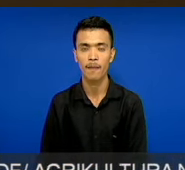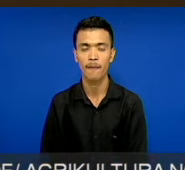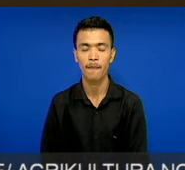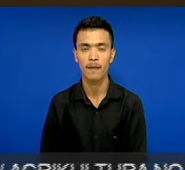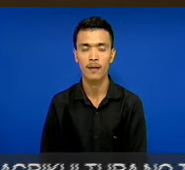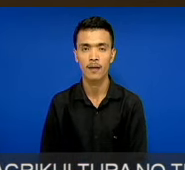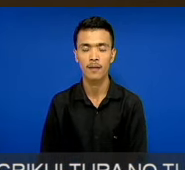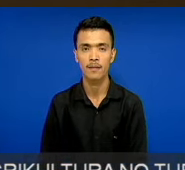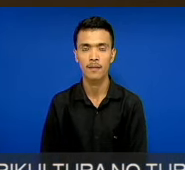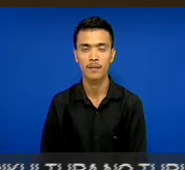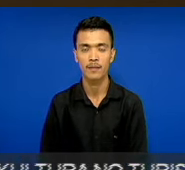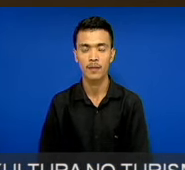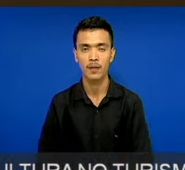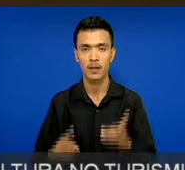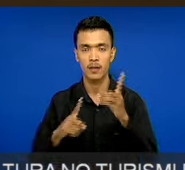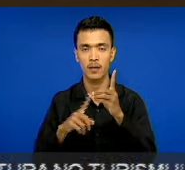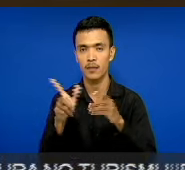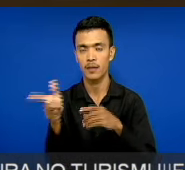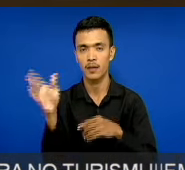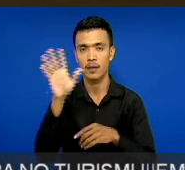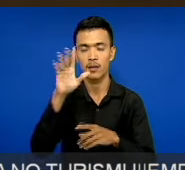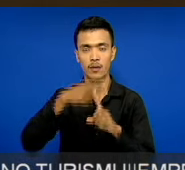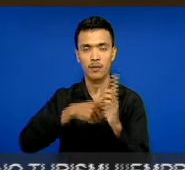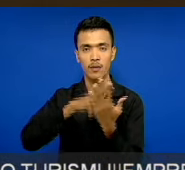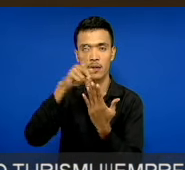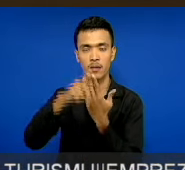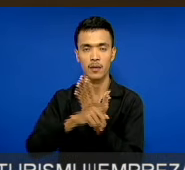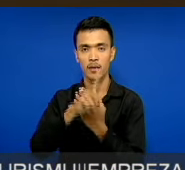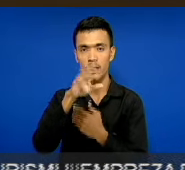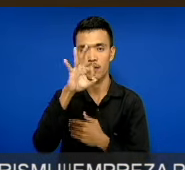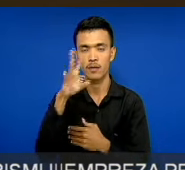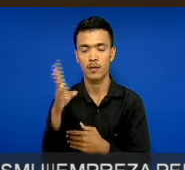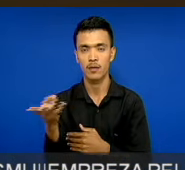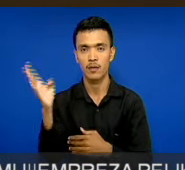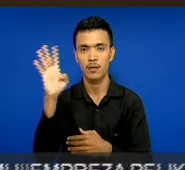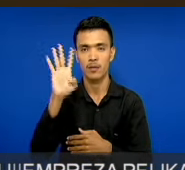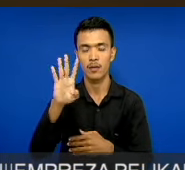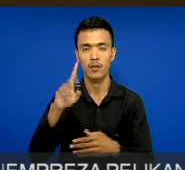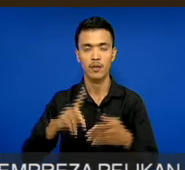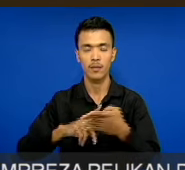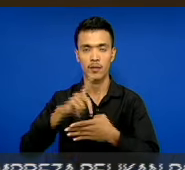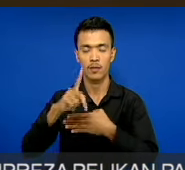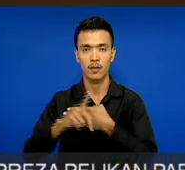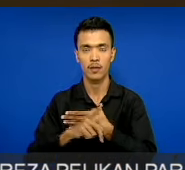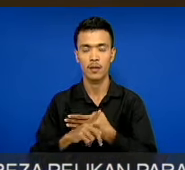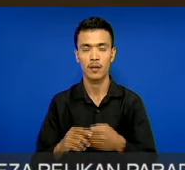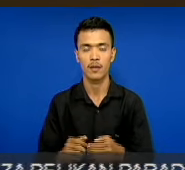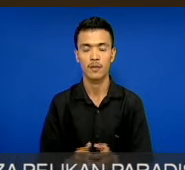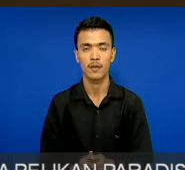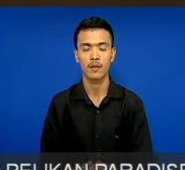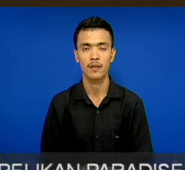naquela manhã de 25 de abril de 1274, acordamos com Grândola Vila